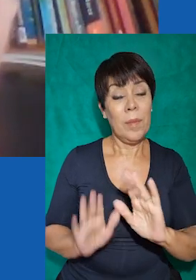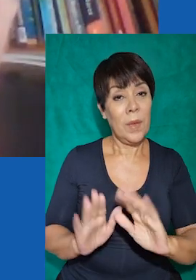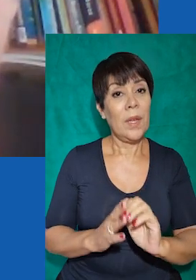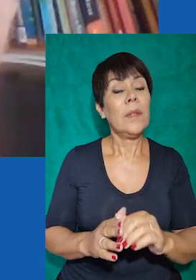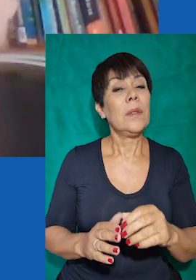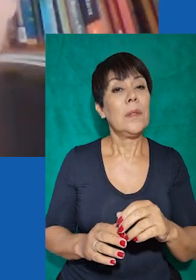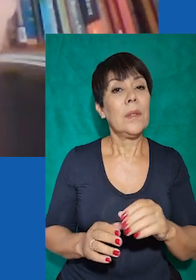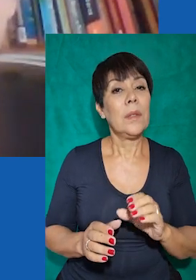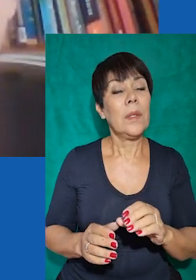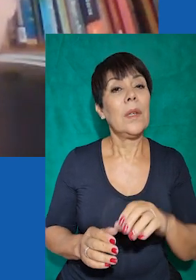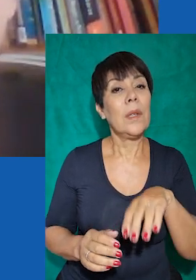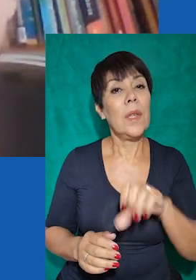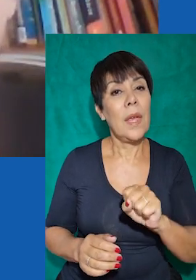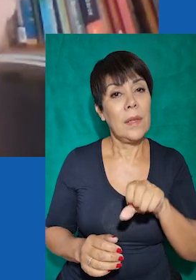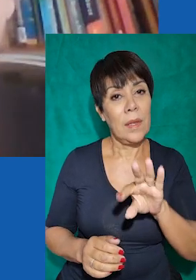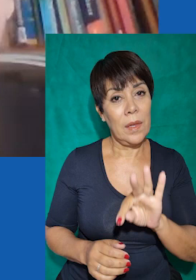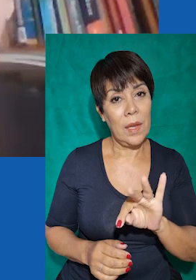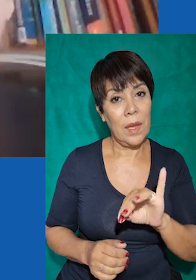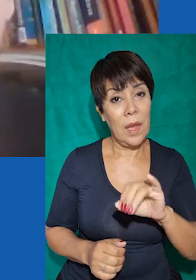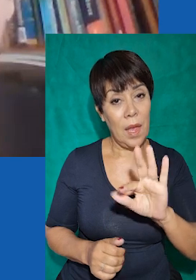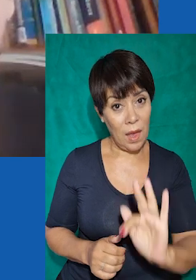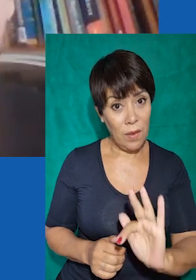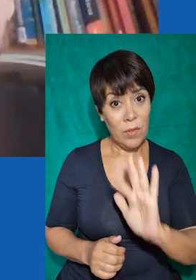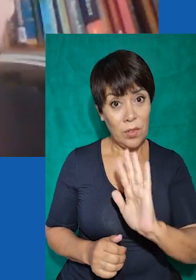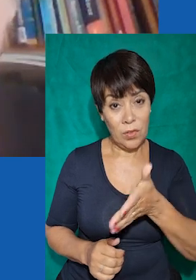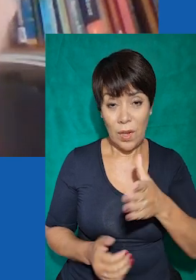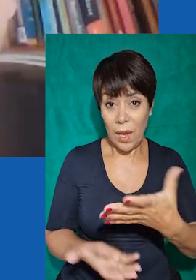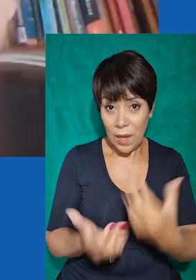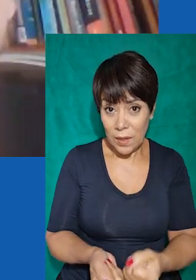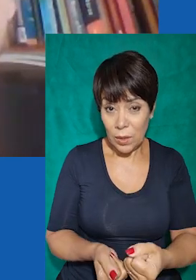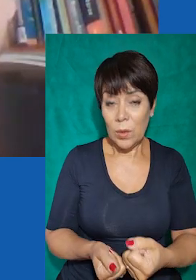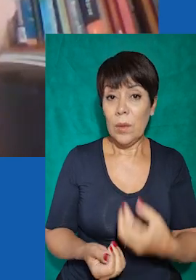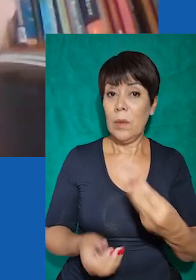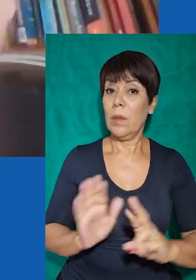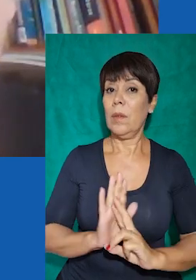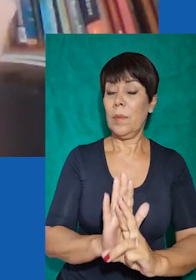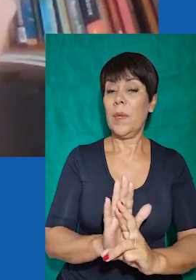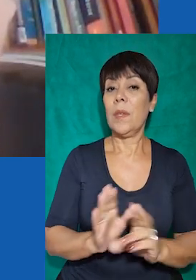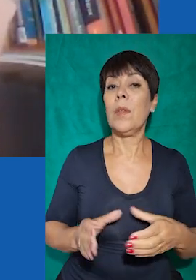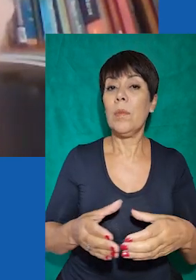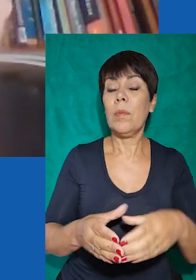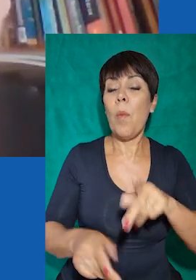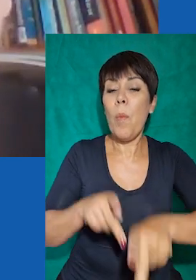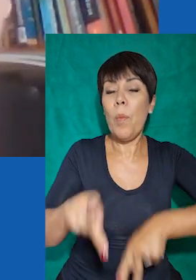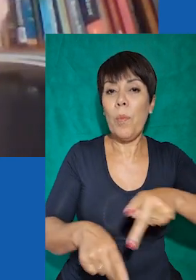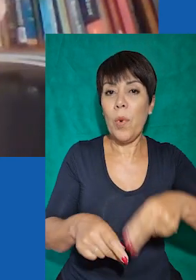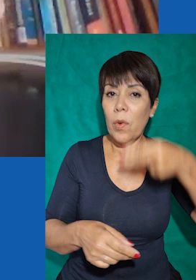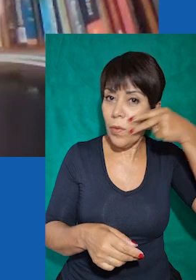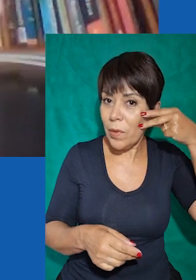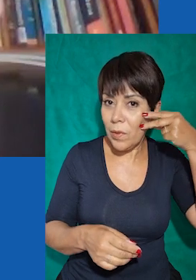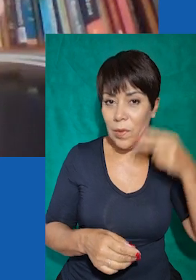pelo STF como a representante legítima dos indígenas do